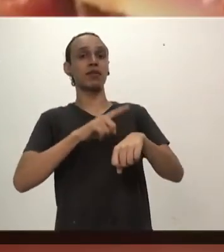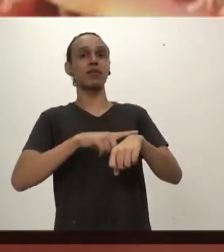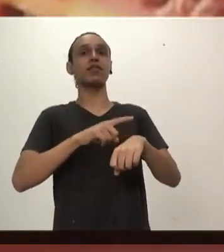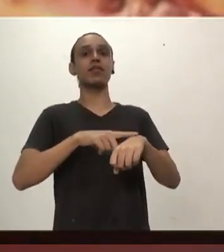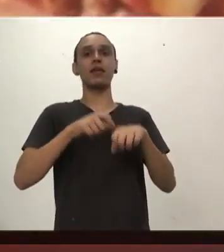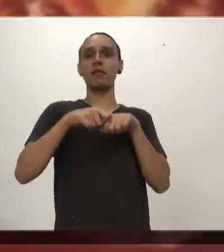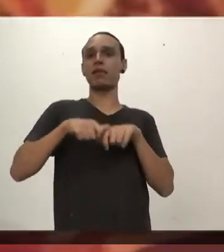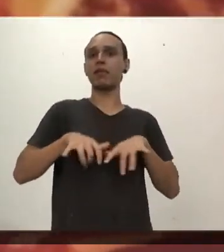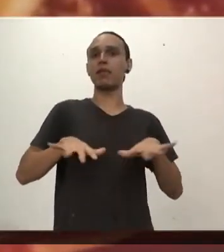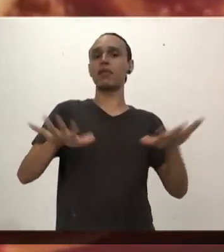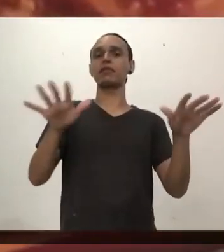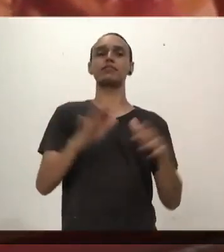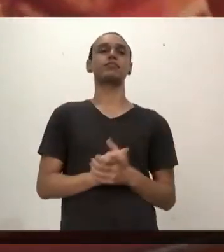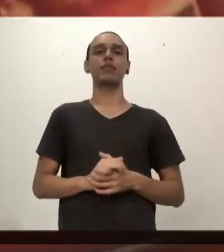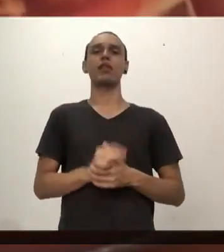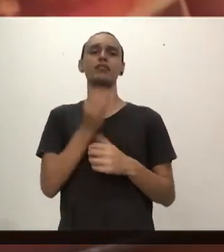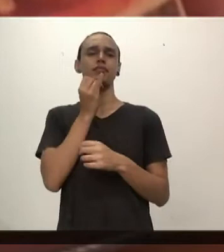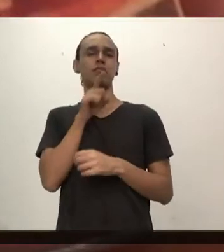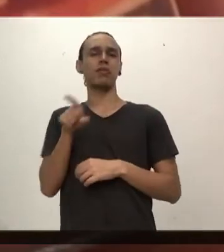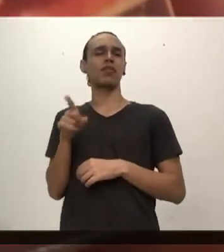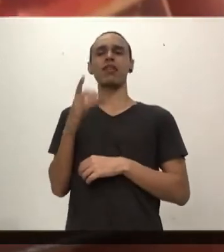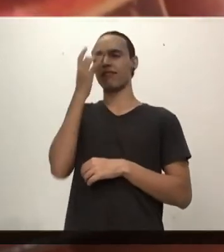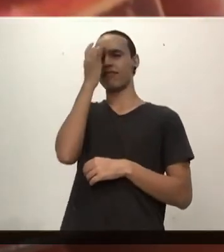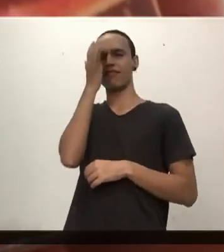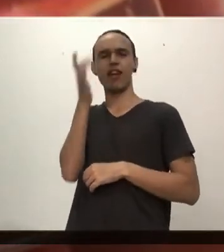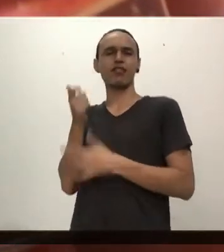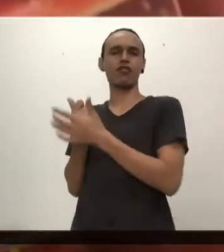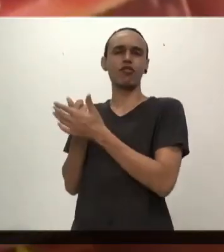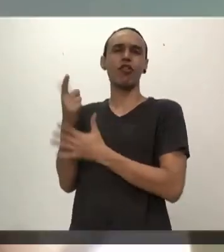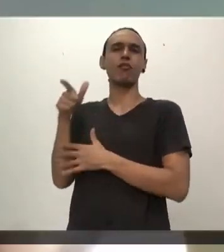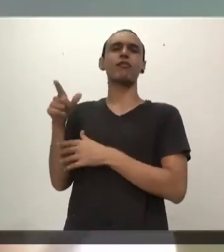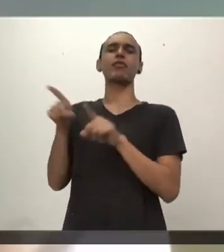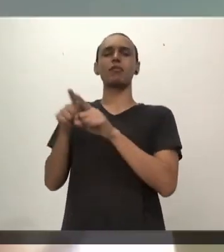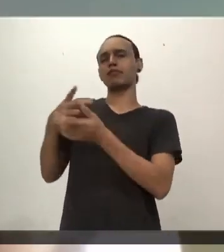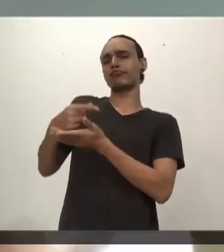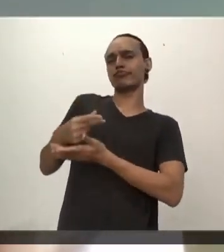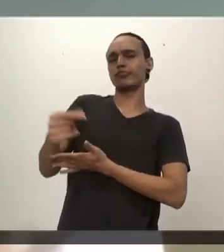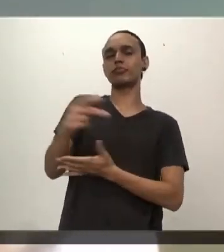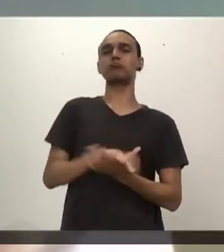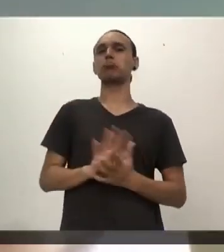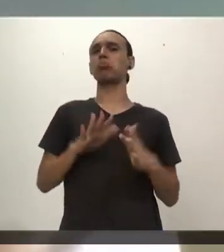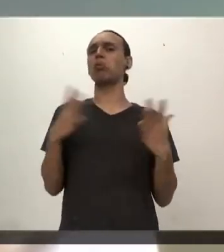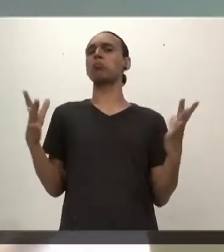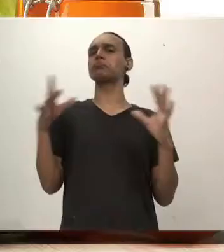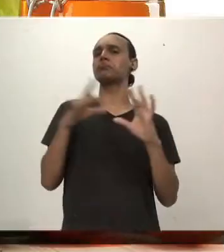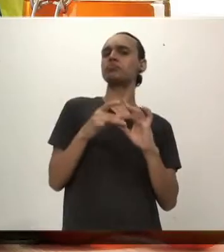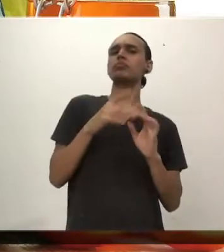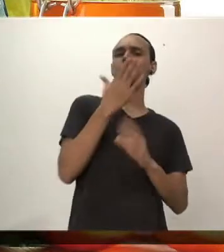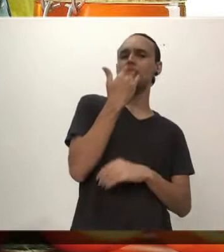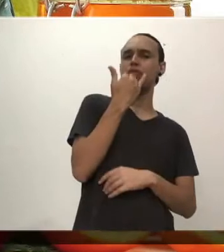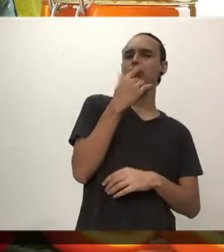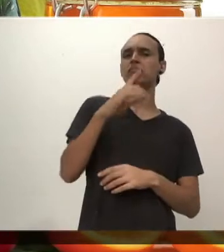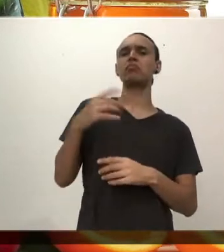observada durante a pandemia, seja produtos com alegações que eles são produtos práticos, convenientes, duráveis. Qual